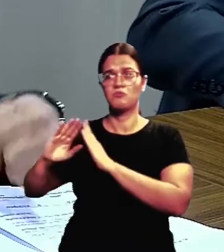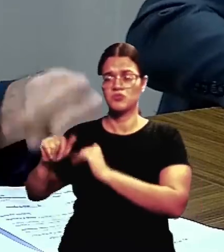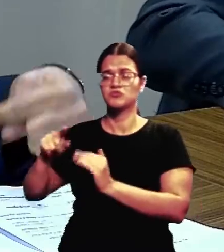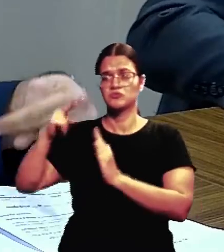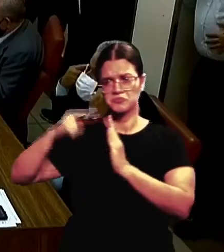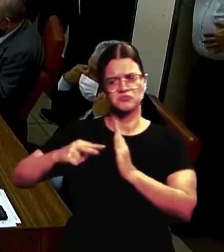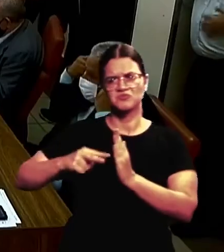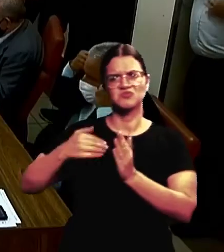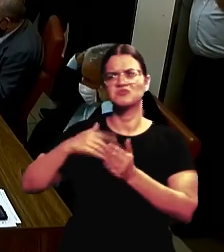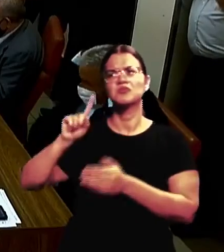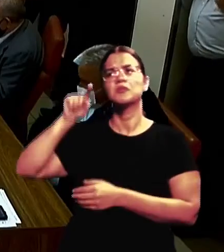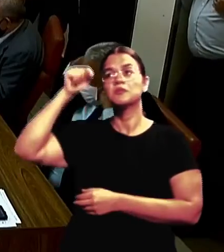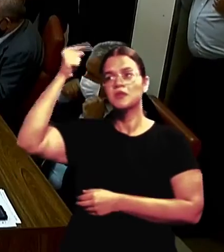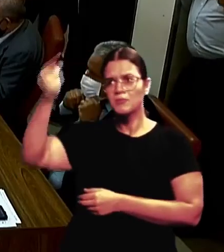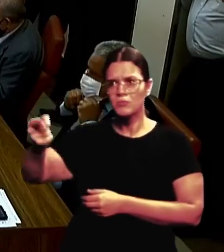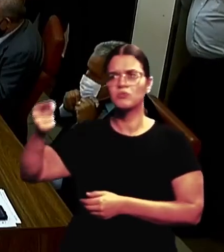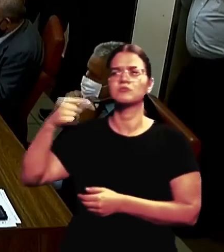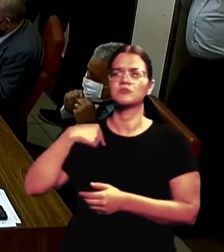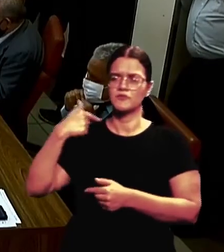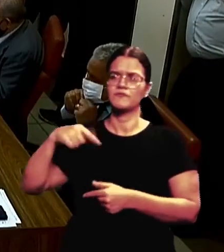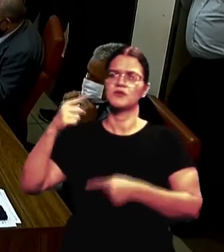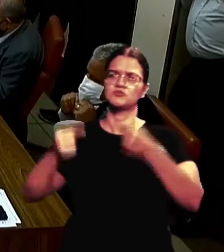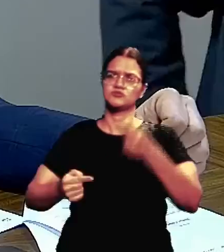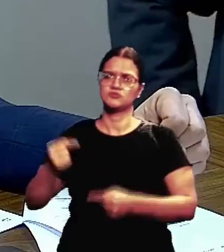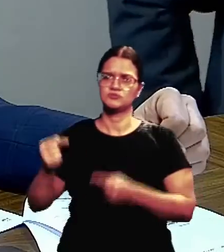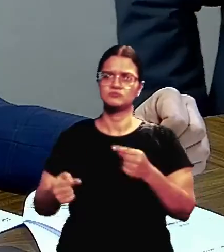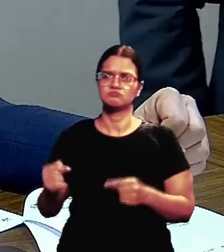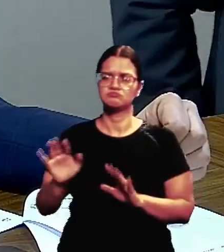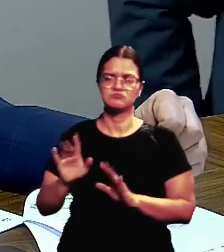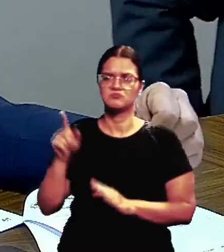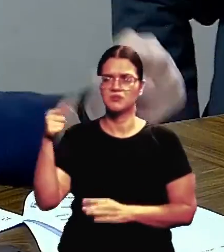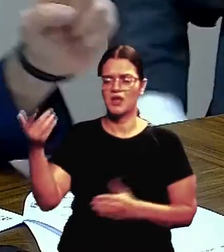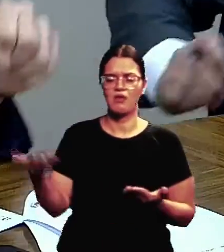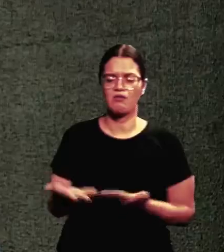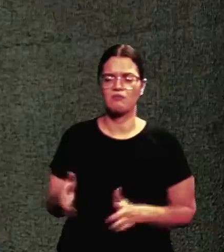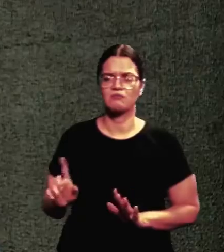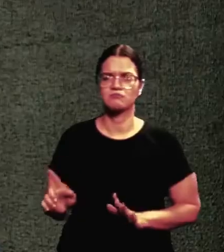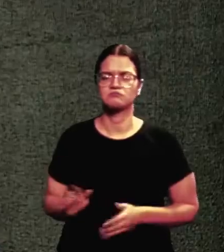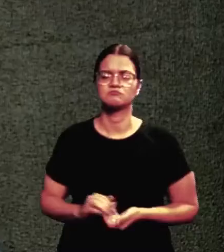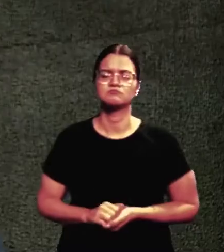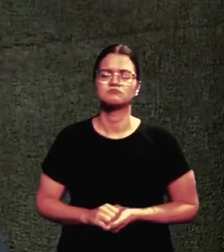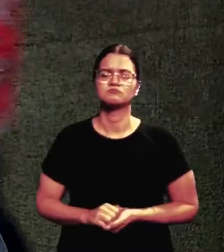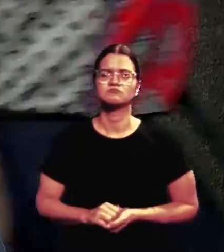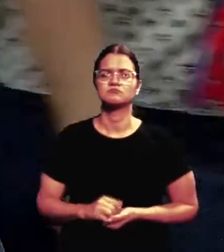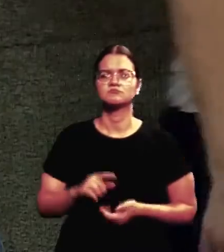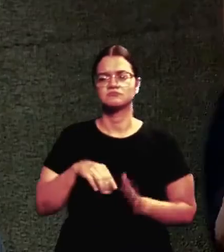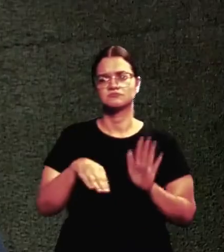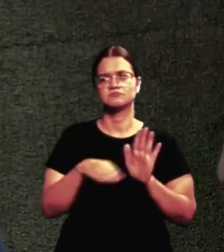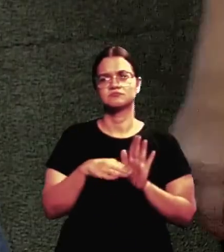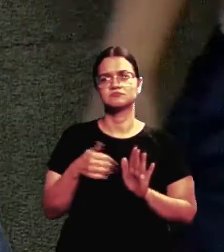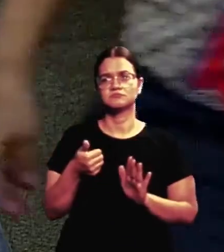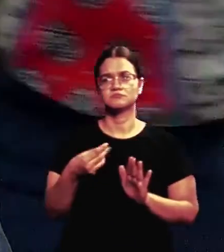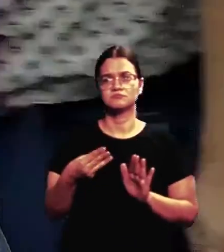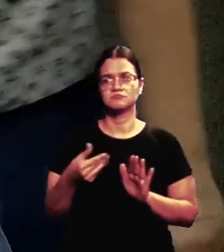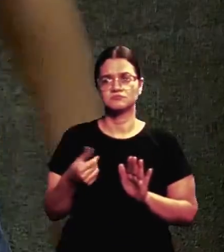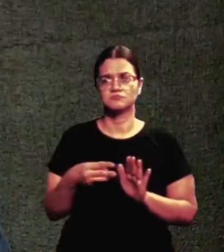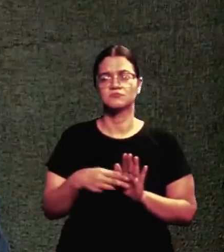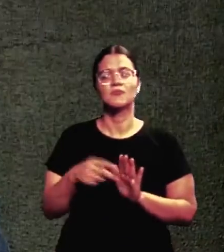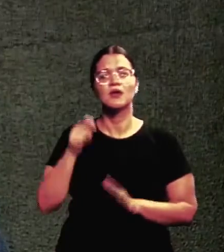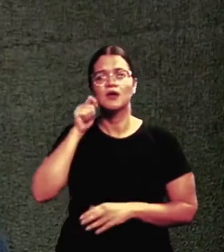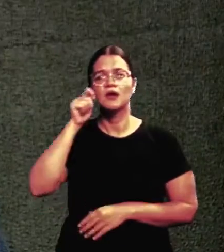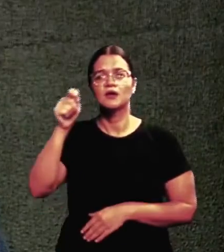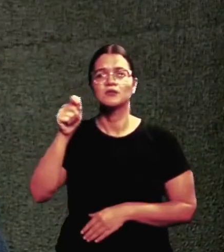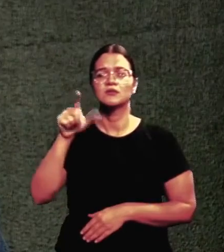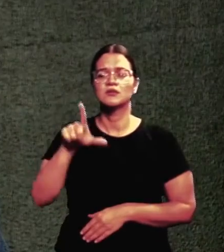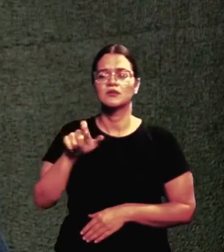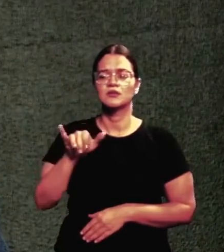Wilson, eu vou deixar para me manifestar na sessão subsequente. Obrigado, vereador Bruno. Item 13, projeto de autoria